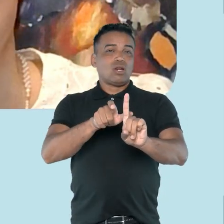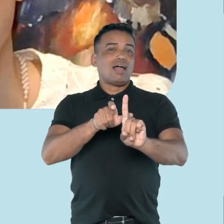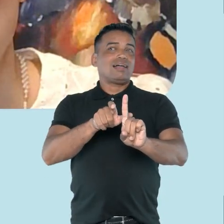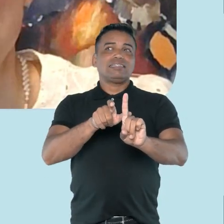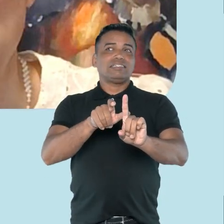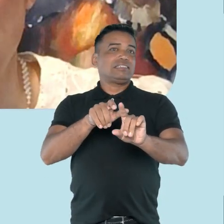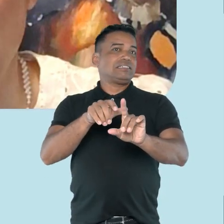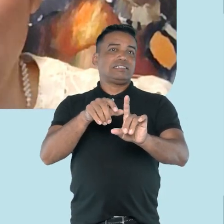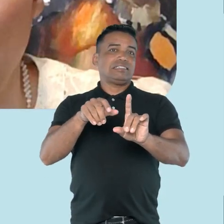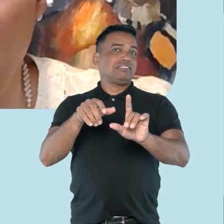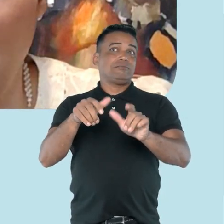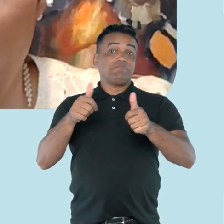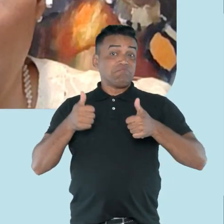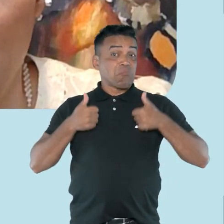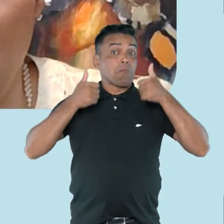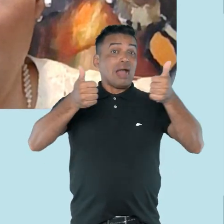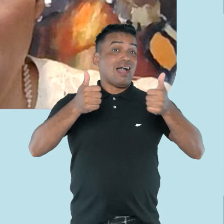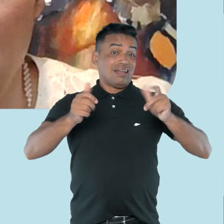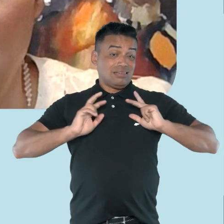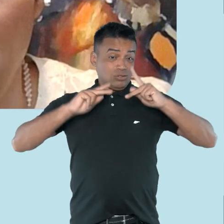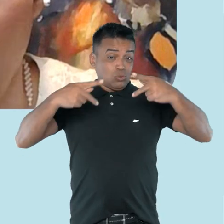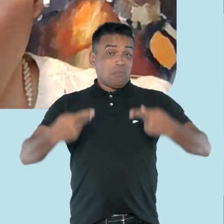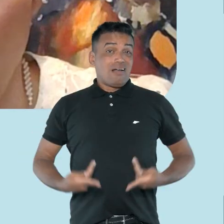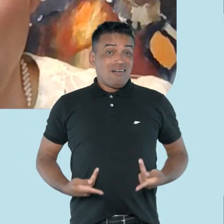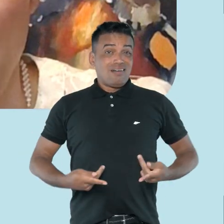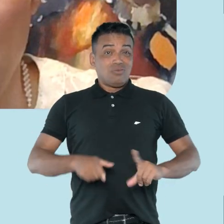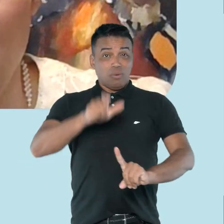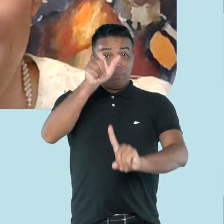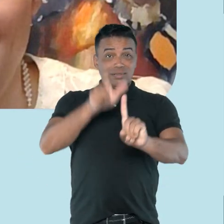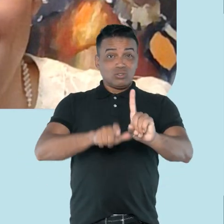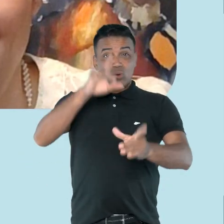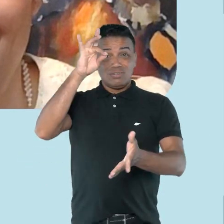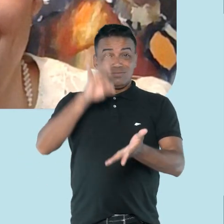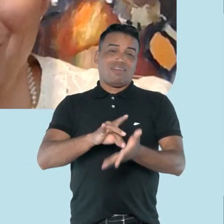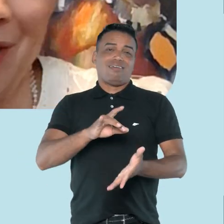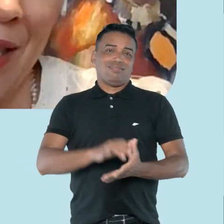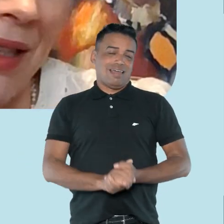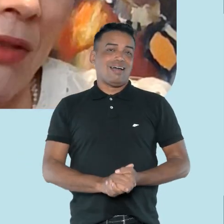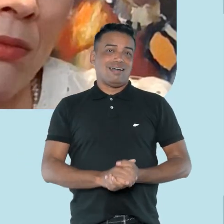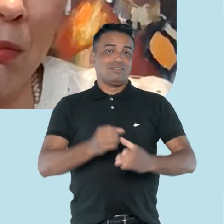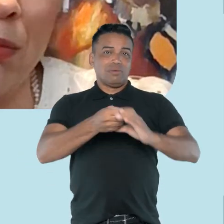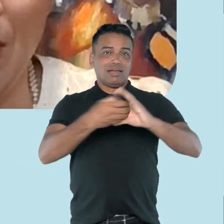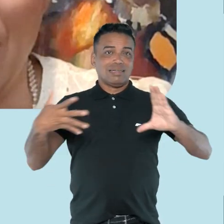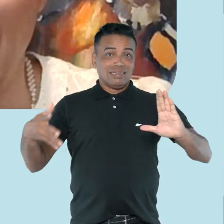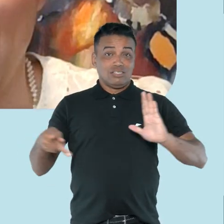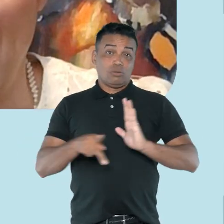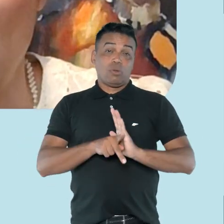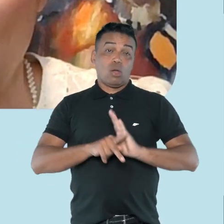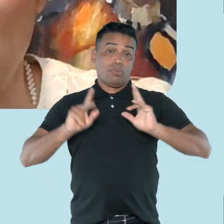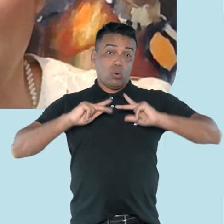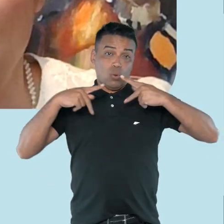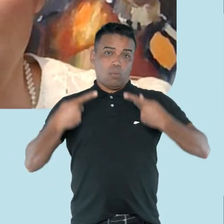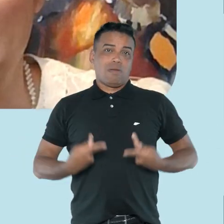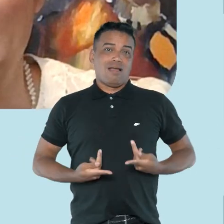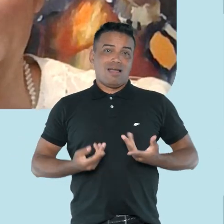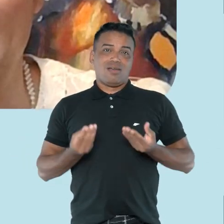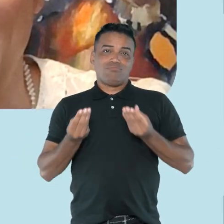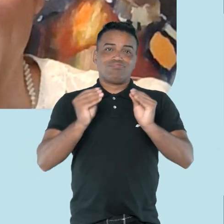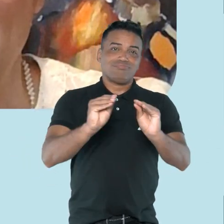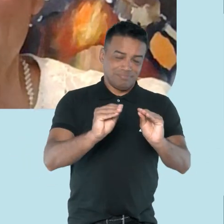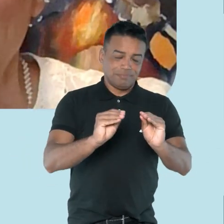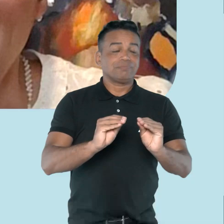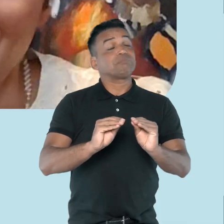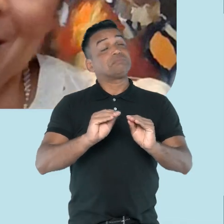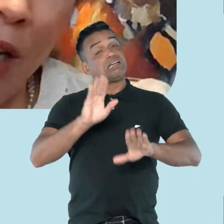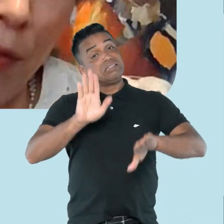numa peça mais humana ali no texto, sabe? Numa pessoa mesmo, assim, trazer um caráter mais humano